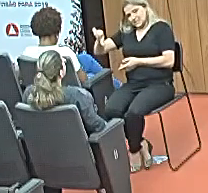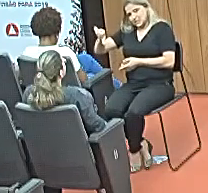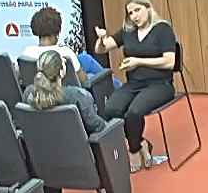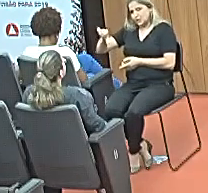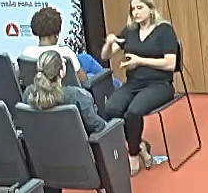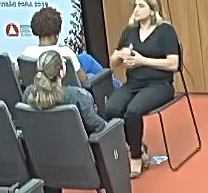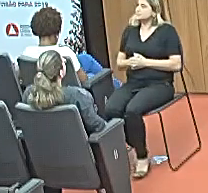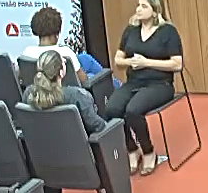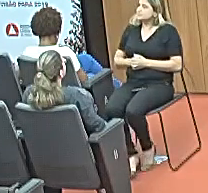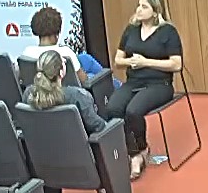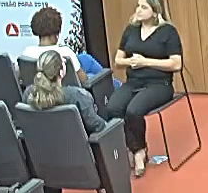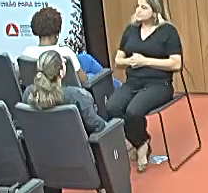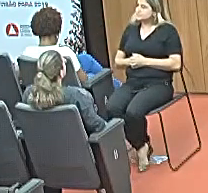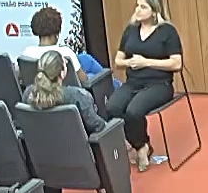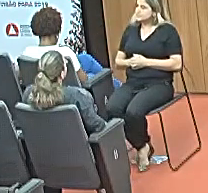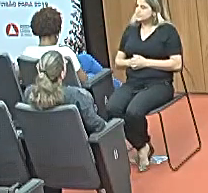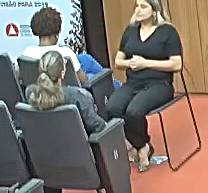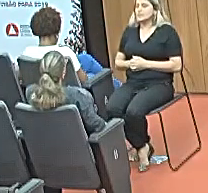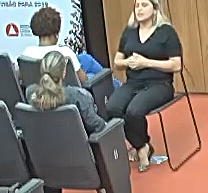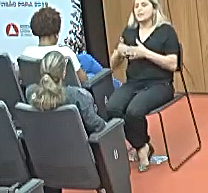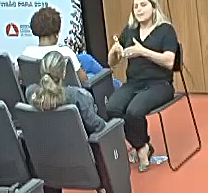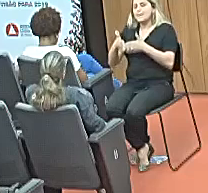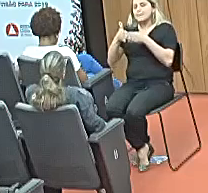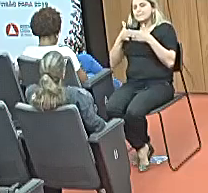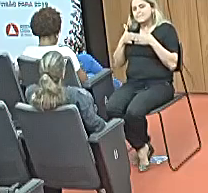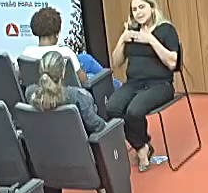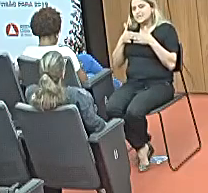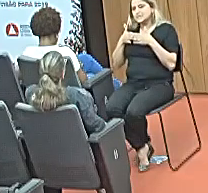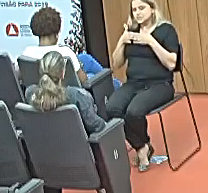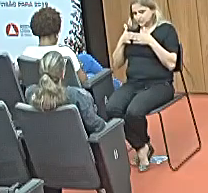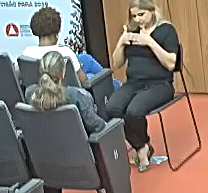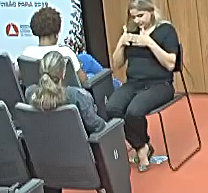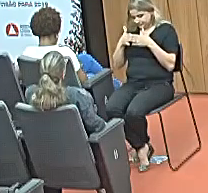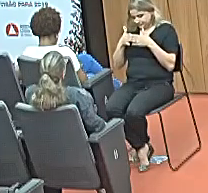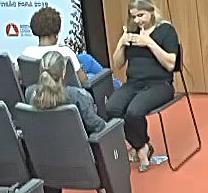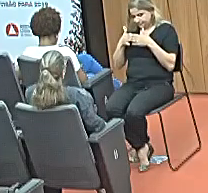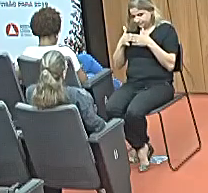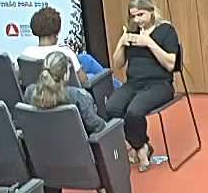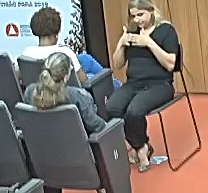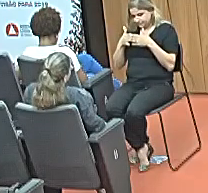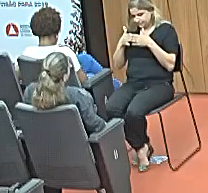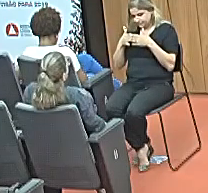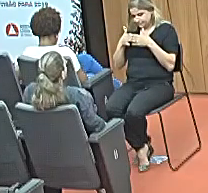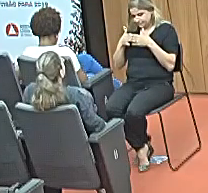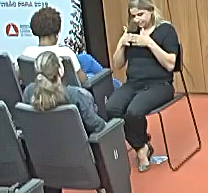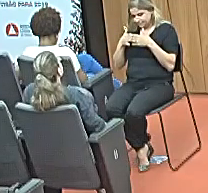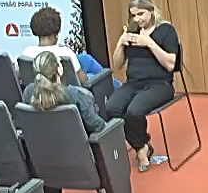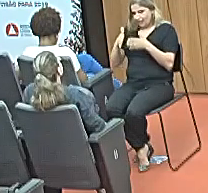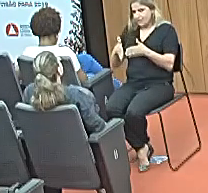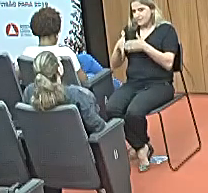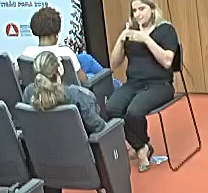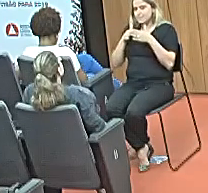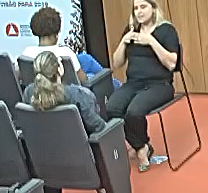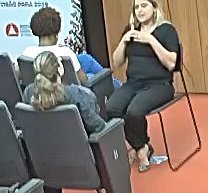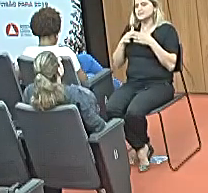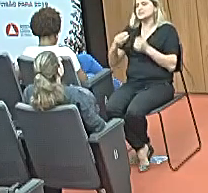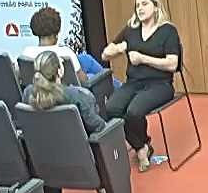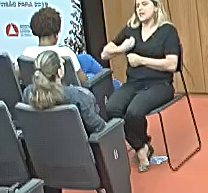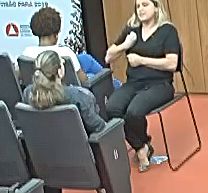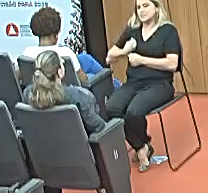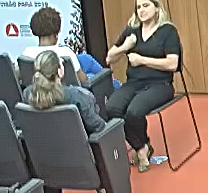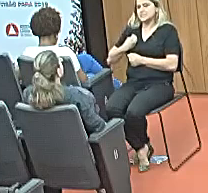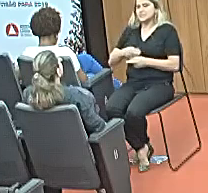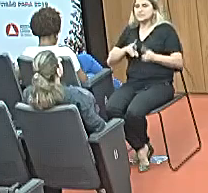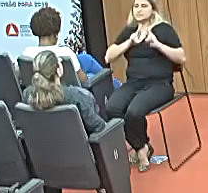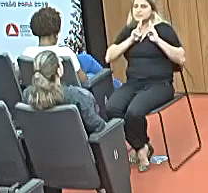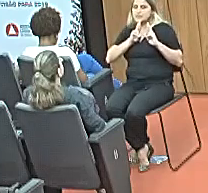2019 requer que seja solicitada presente a requerem que seja solicitada a presença de